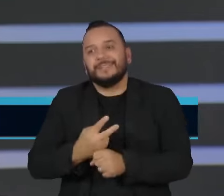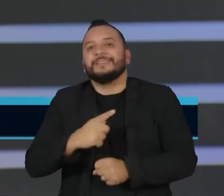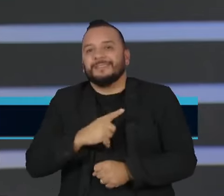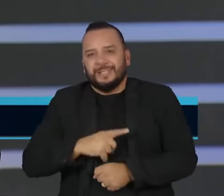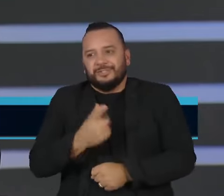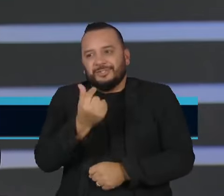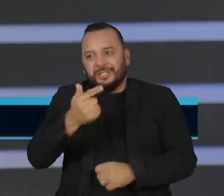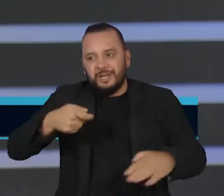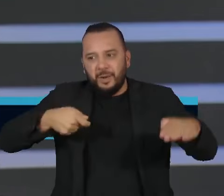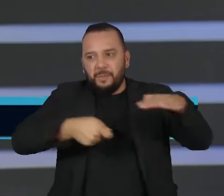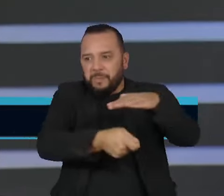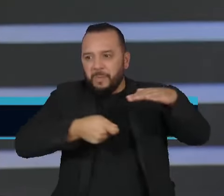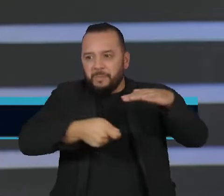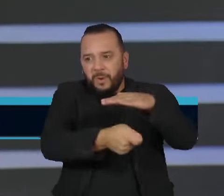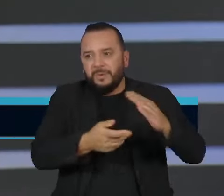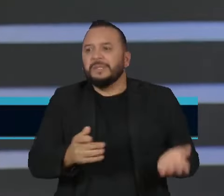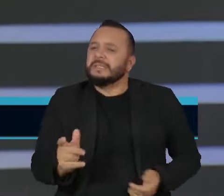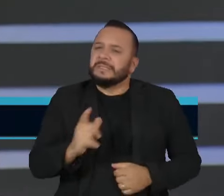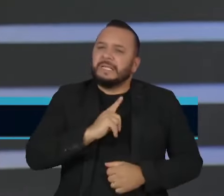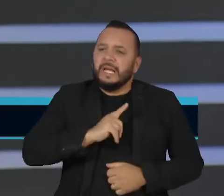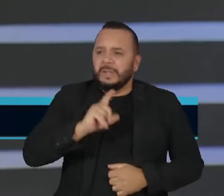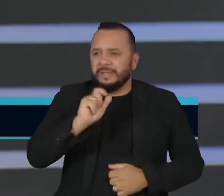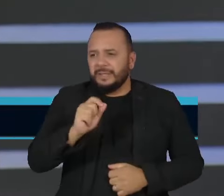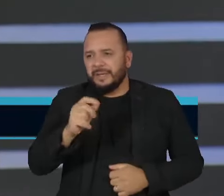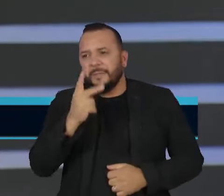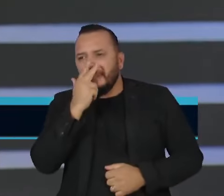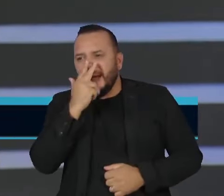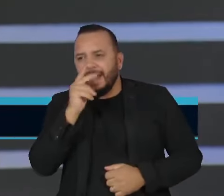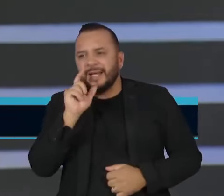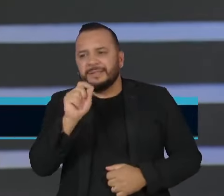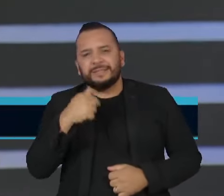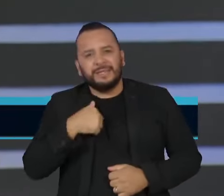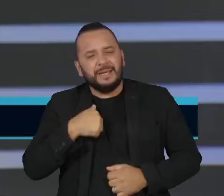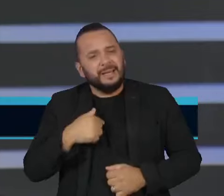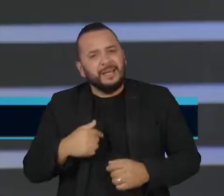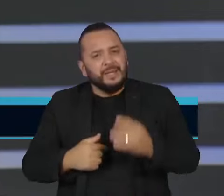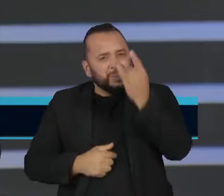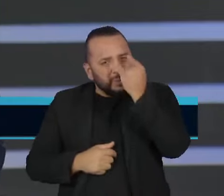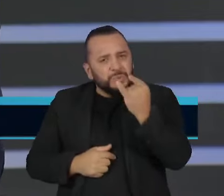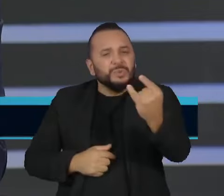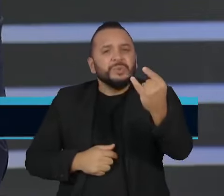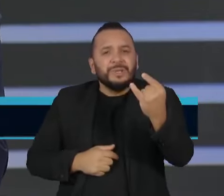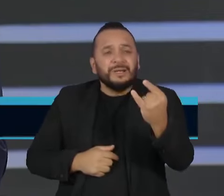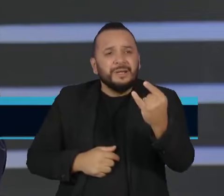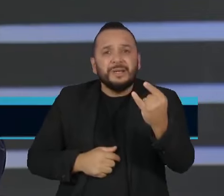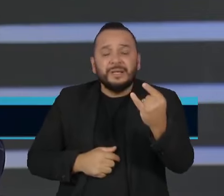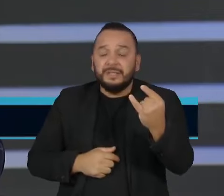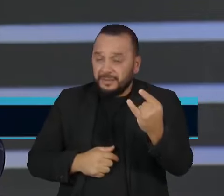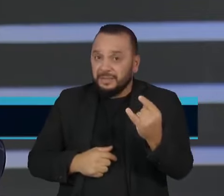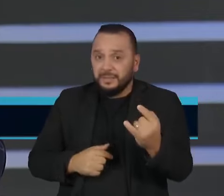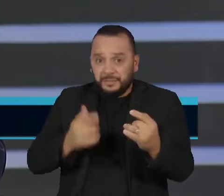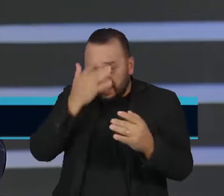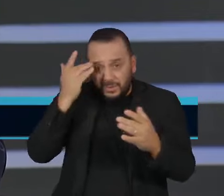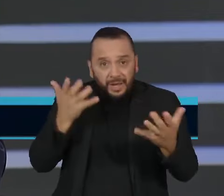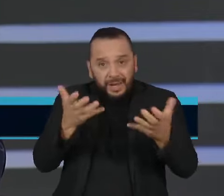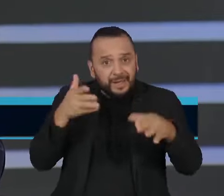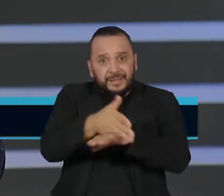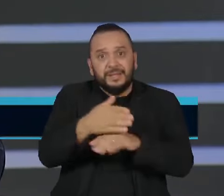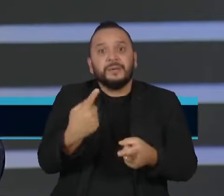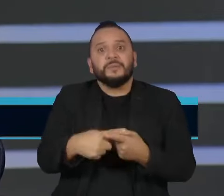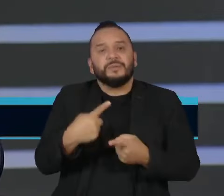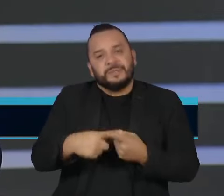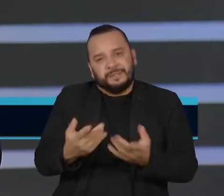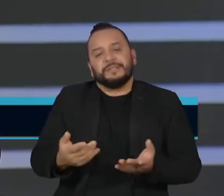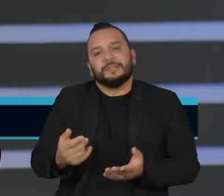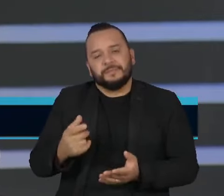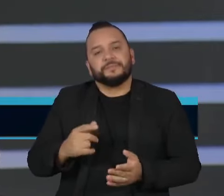Fabulosos que aumenta a cada eleição e que atraem também os candidatos e aqueles que querem ser filiados por quê Porque a nossa Constituição de 1988